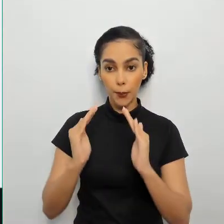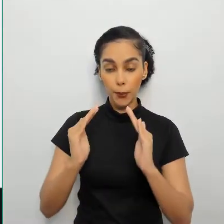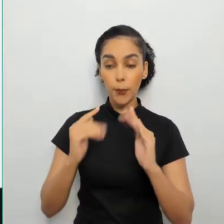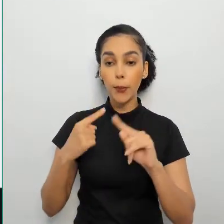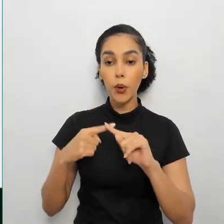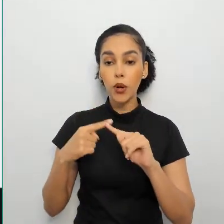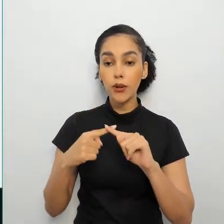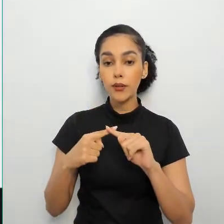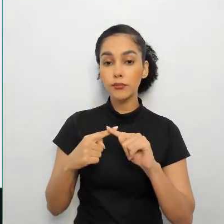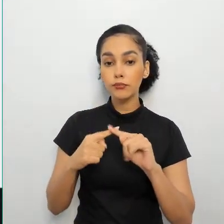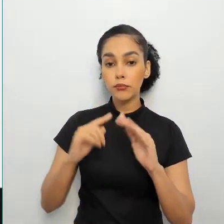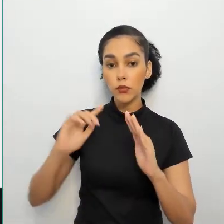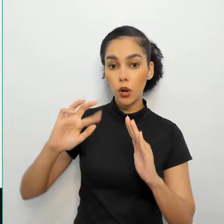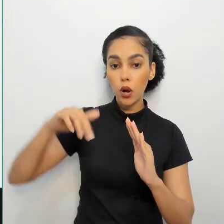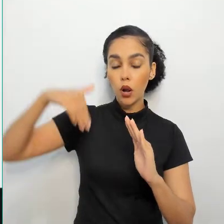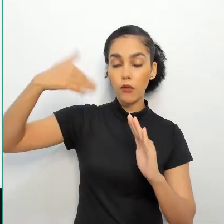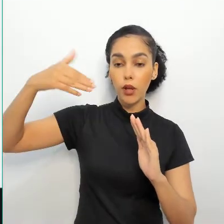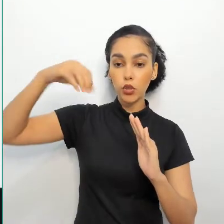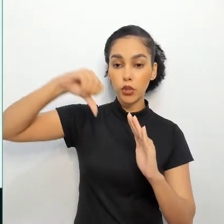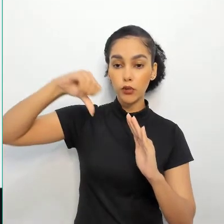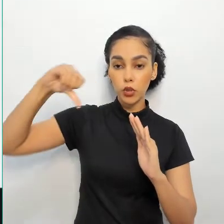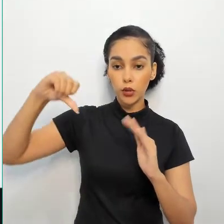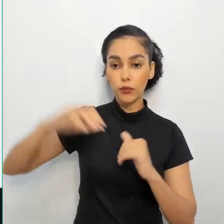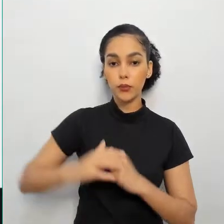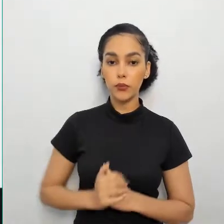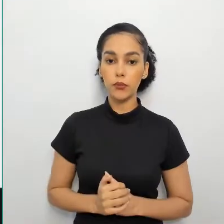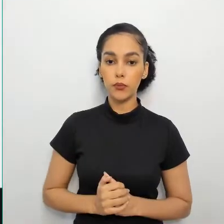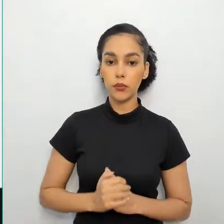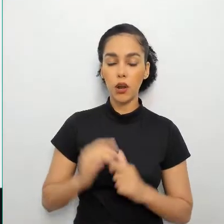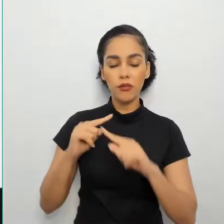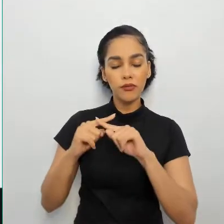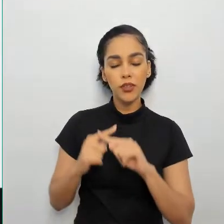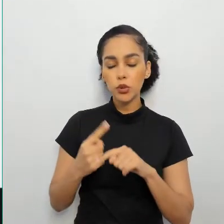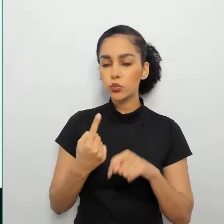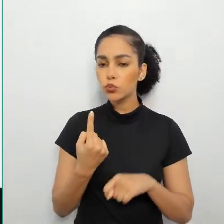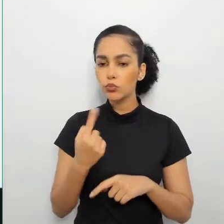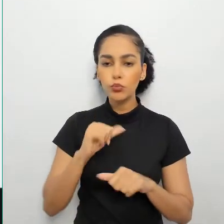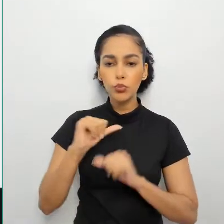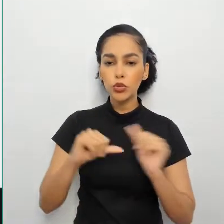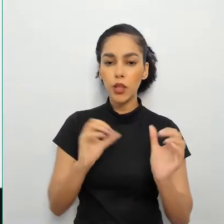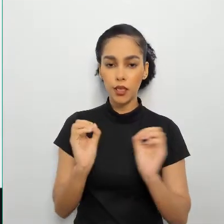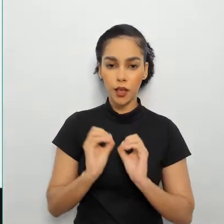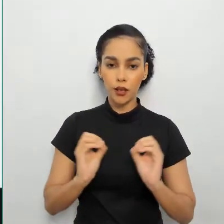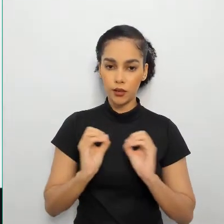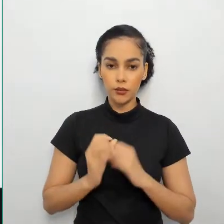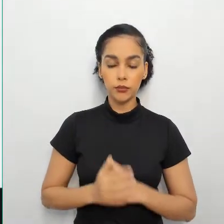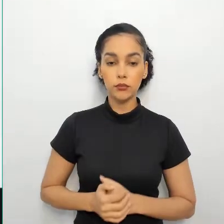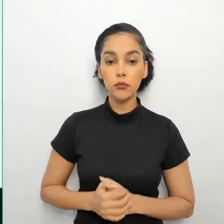isso tudo vai estar elevado a 99. Multiplicar por 1 não altera em nada, de modo que a